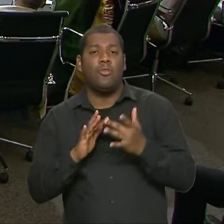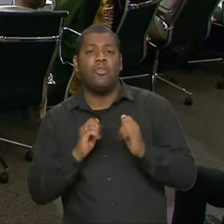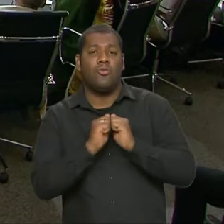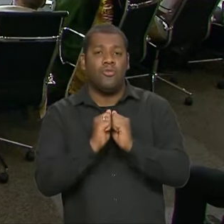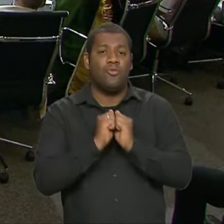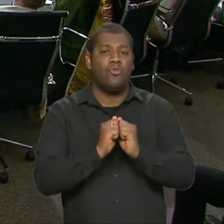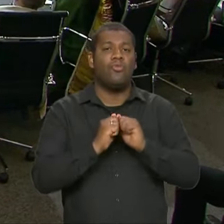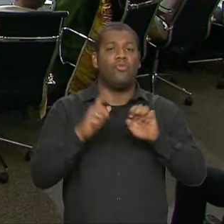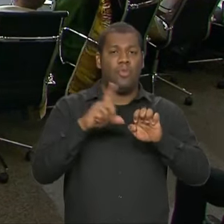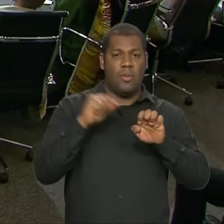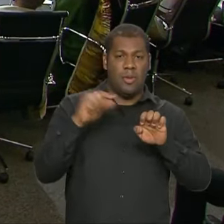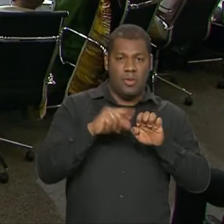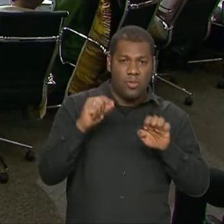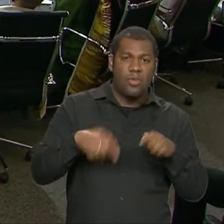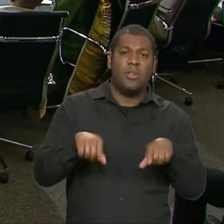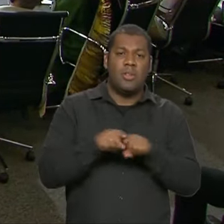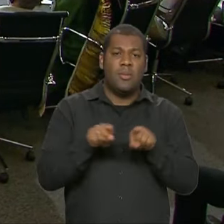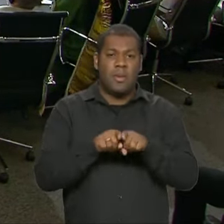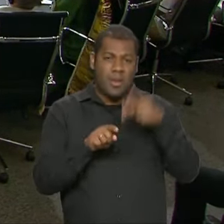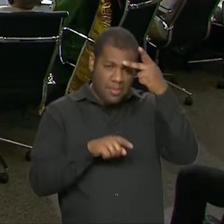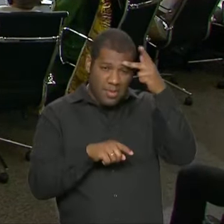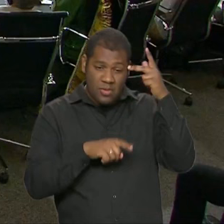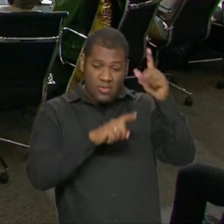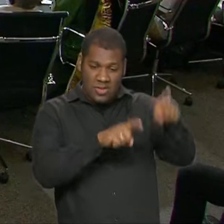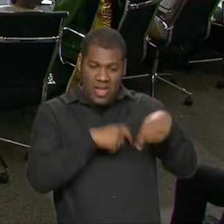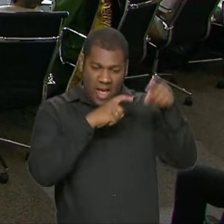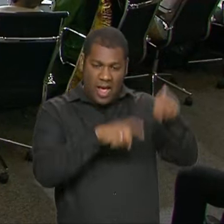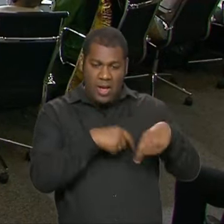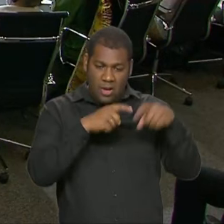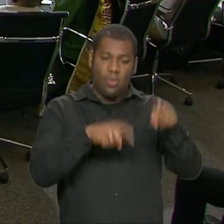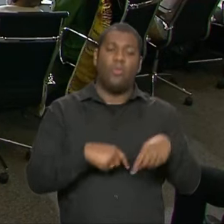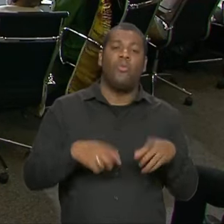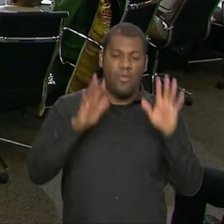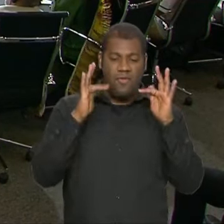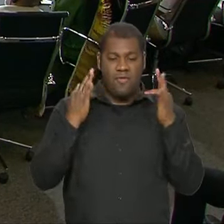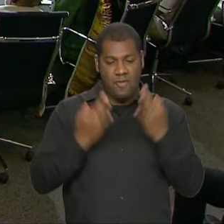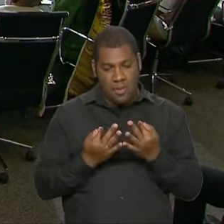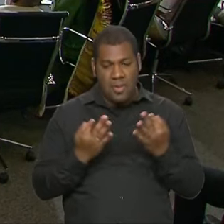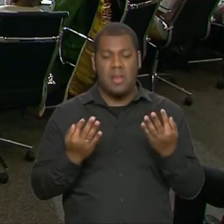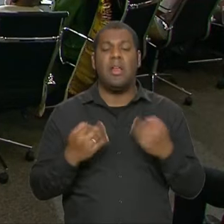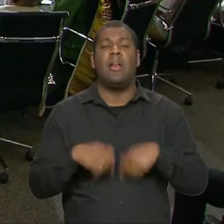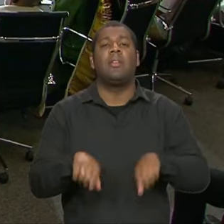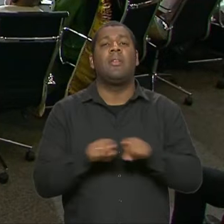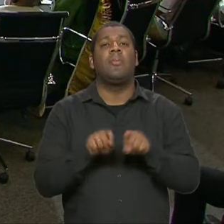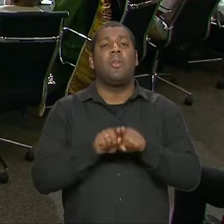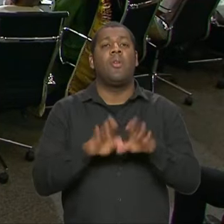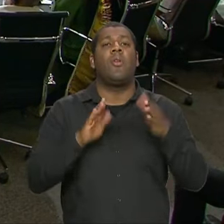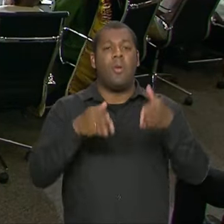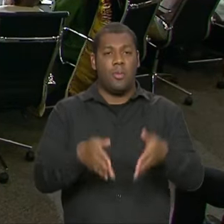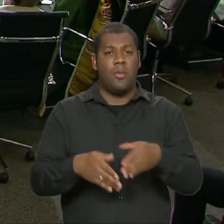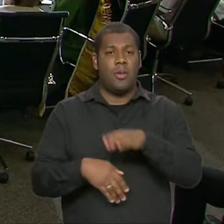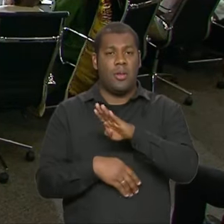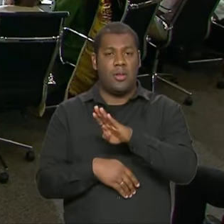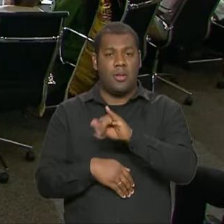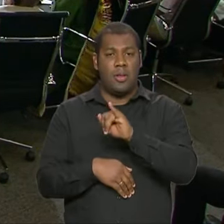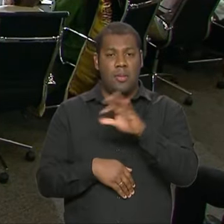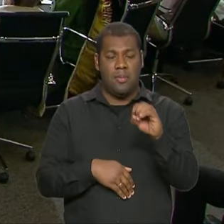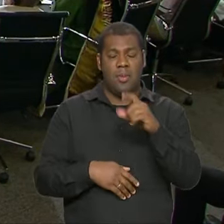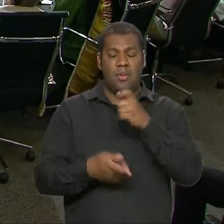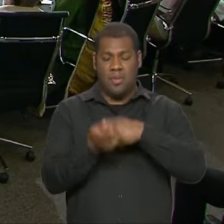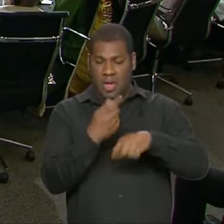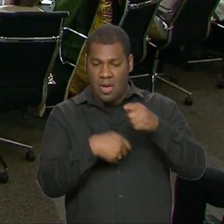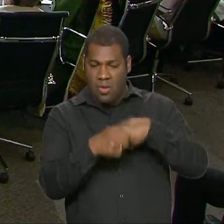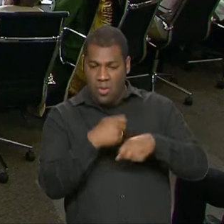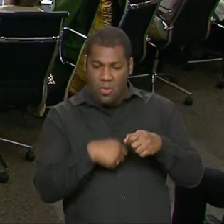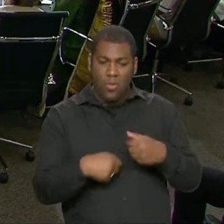os pequenos e médios agricultores, agricultura familiar, colaborar com uma bioeconomia de raízes profundas e